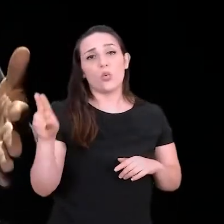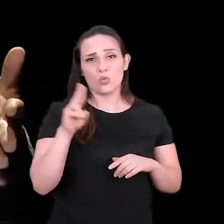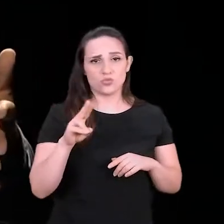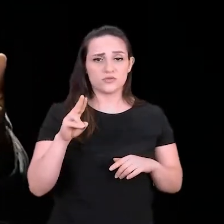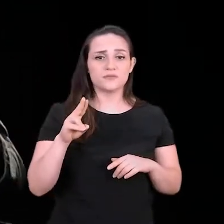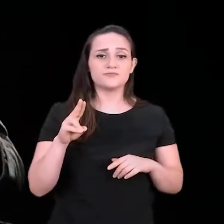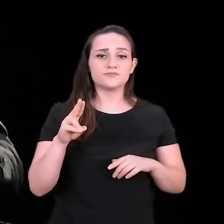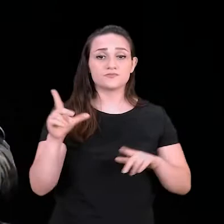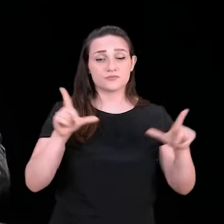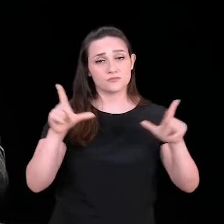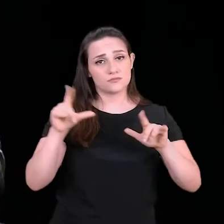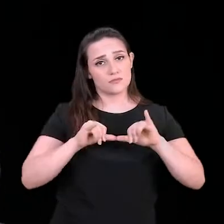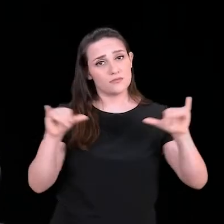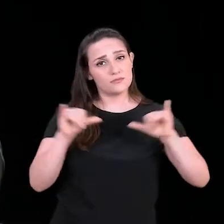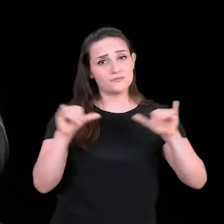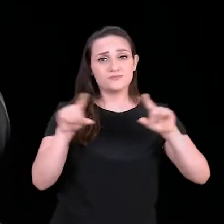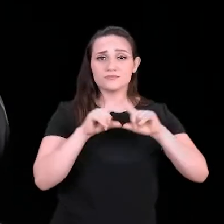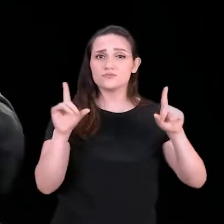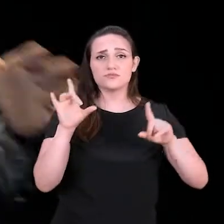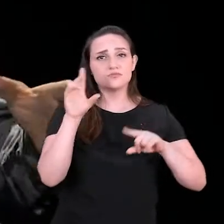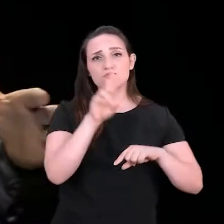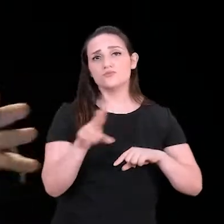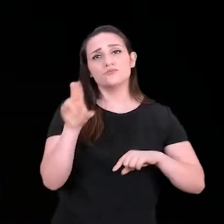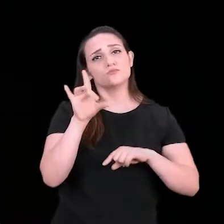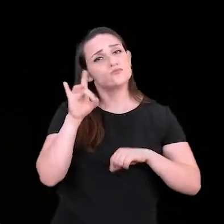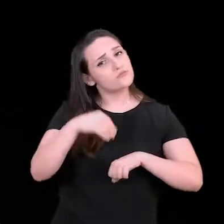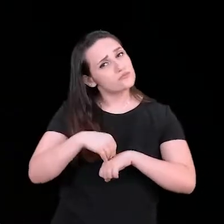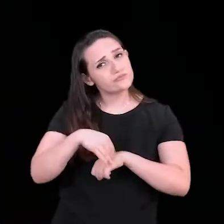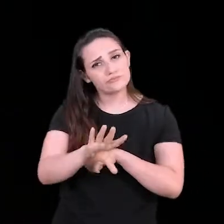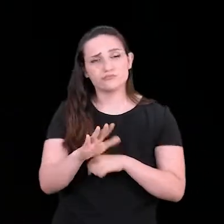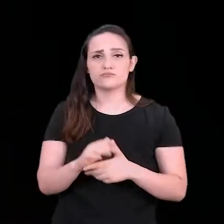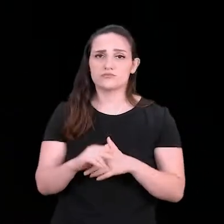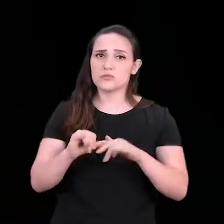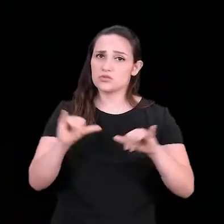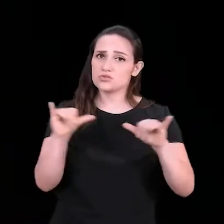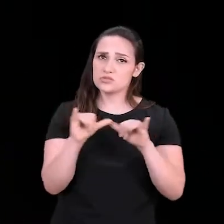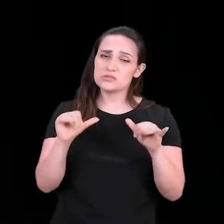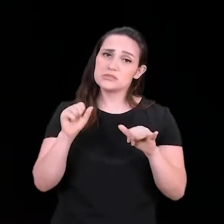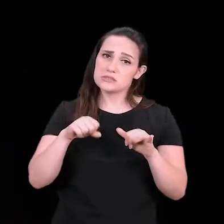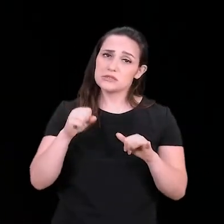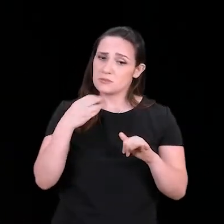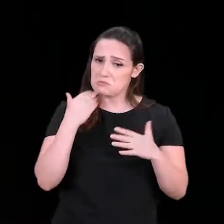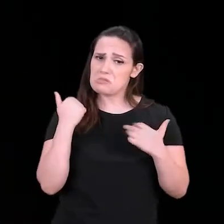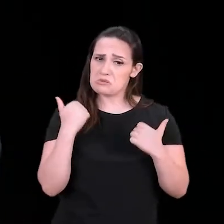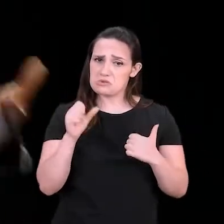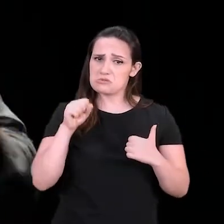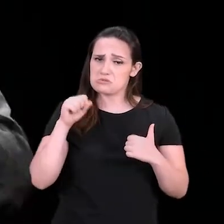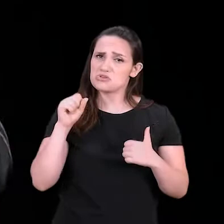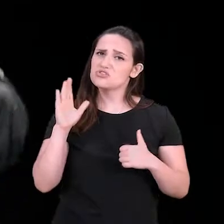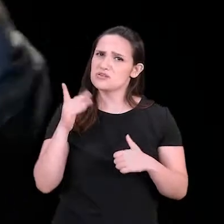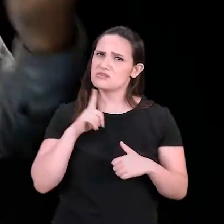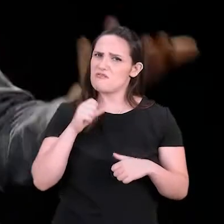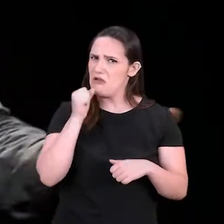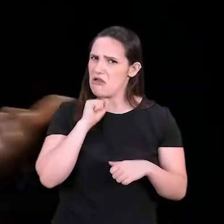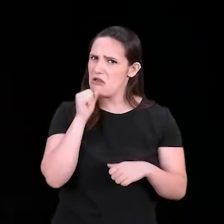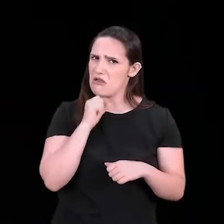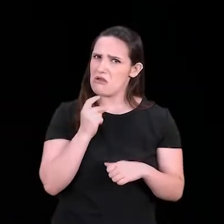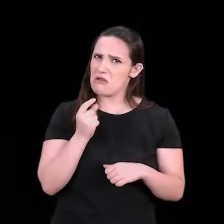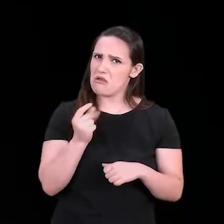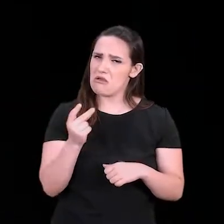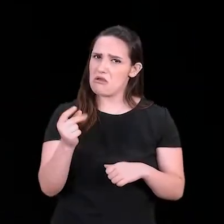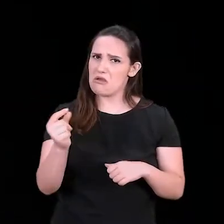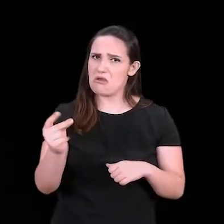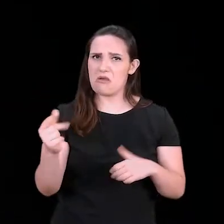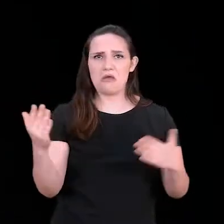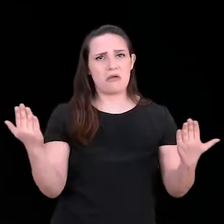naturalmente, porque é um telejornal, só das questões do telejornal, e se utiliza muito bem, né? Porque é um telejornal que tem muito tempo,